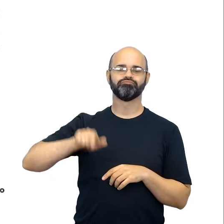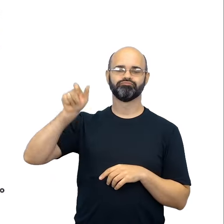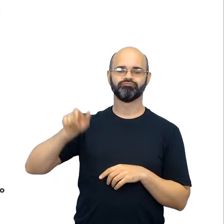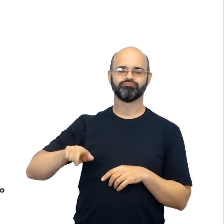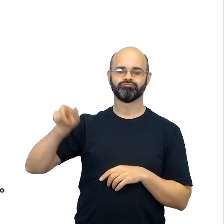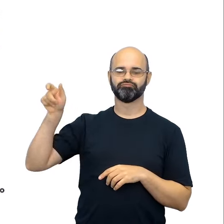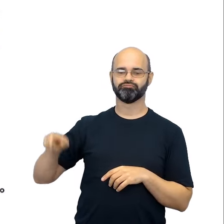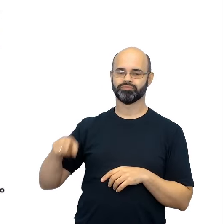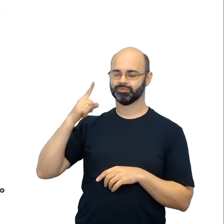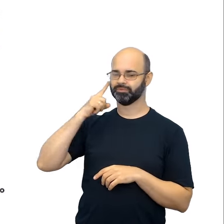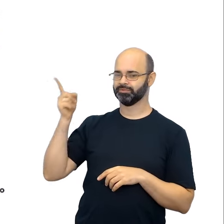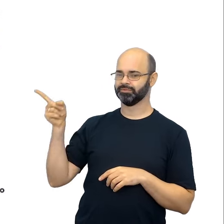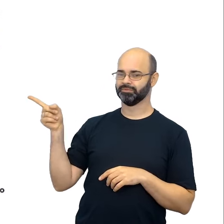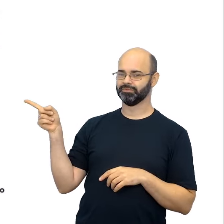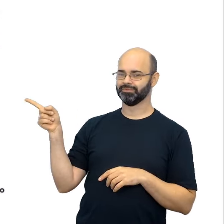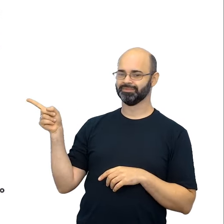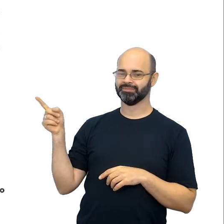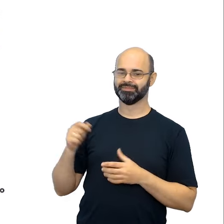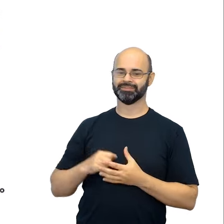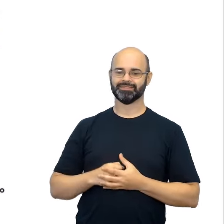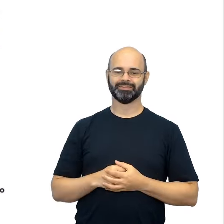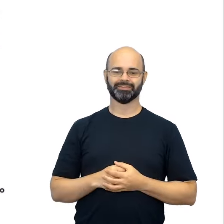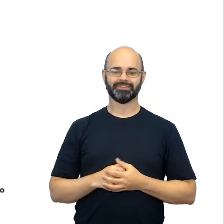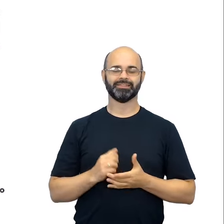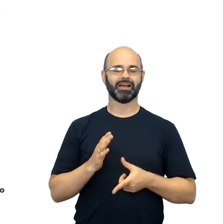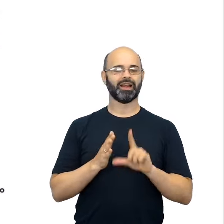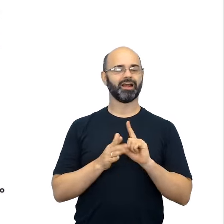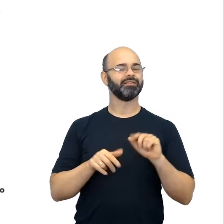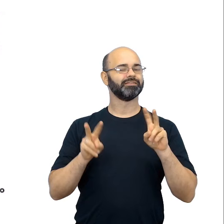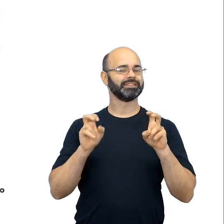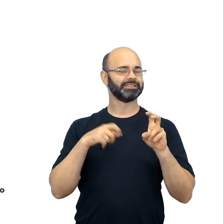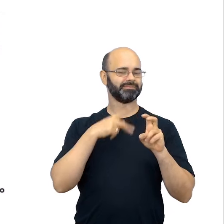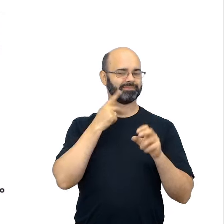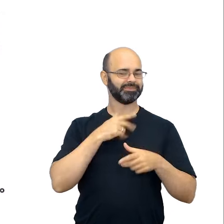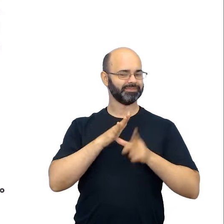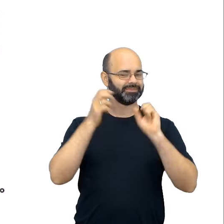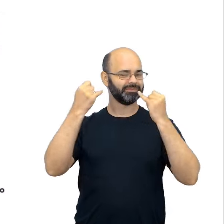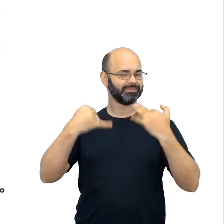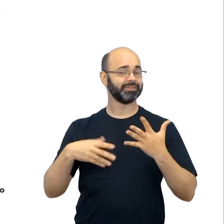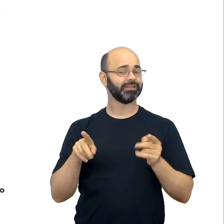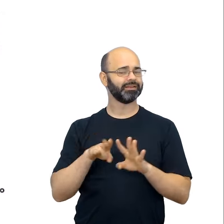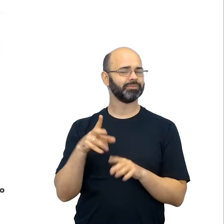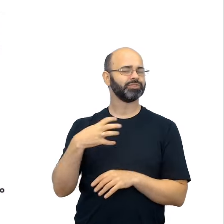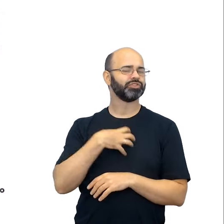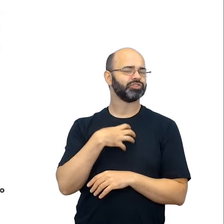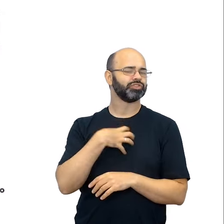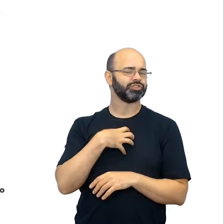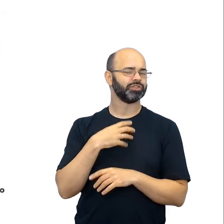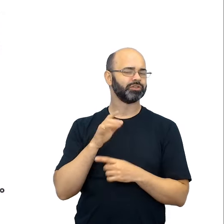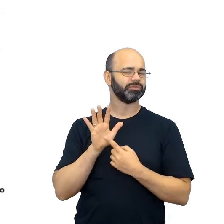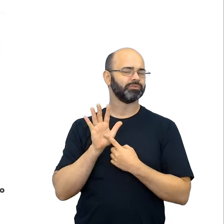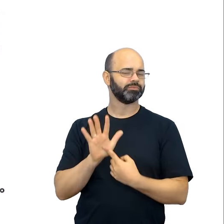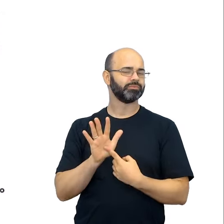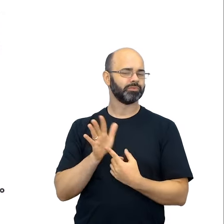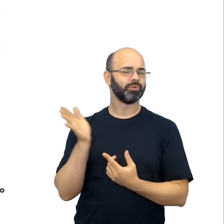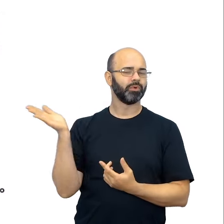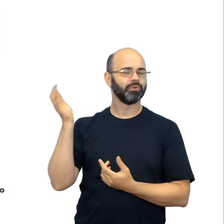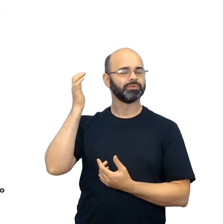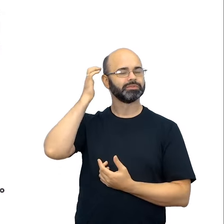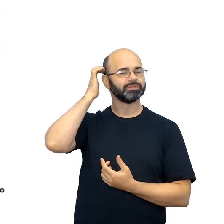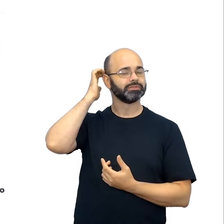traz os mesmos elementos que eu acabei de dizer para vocês, não é? E que tem uma forma de expor, de dizer aí